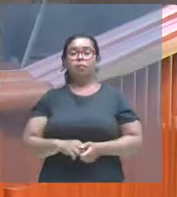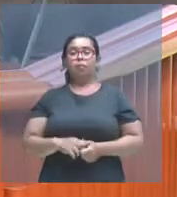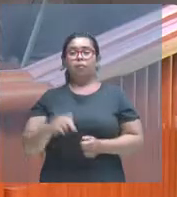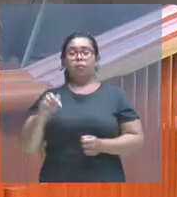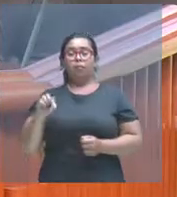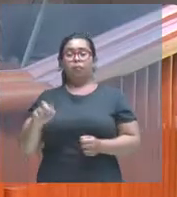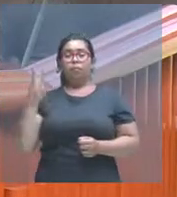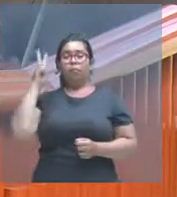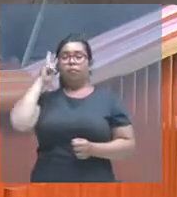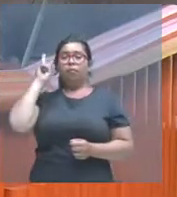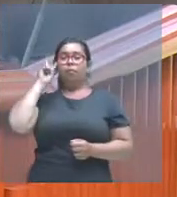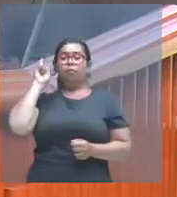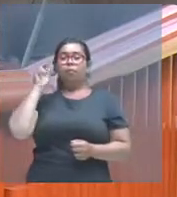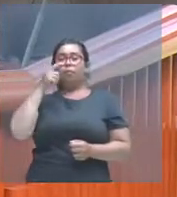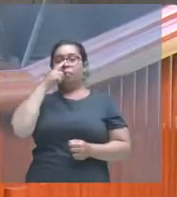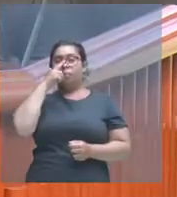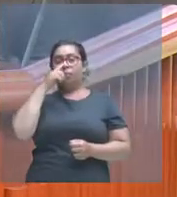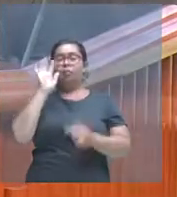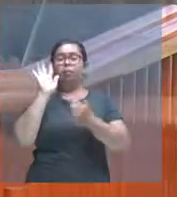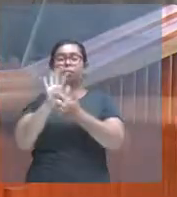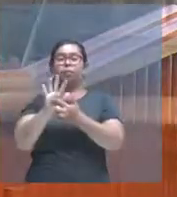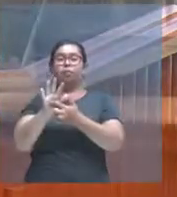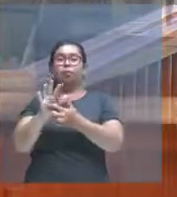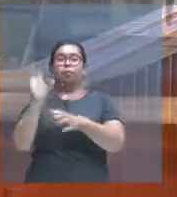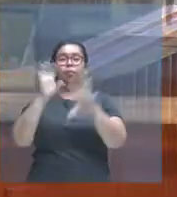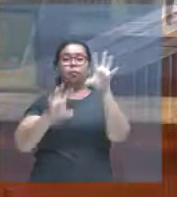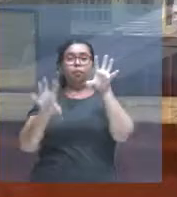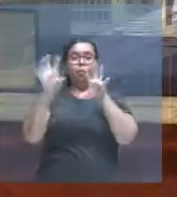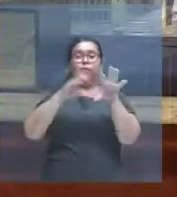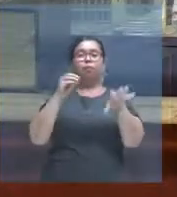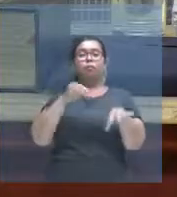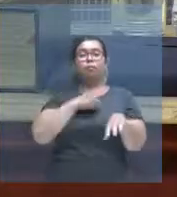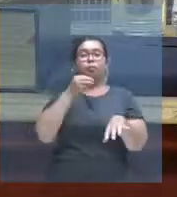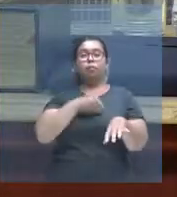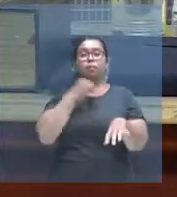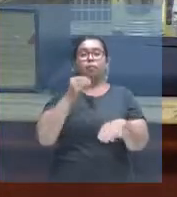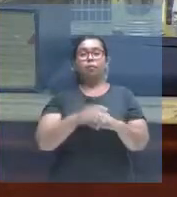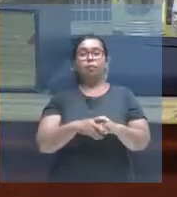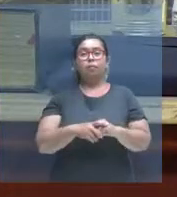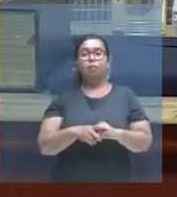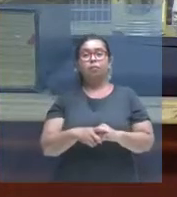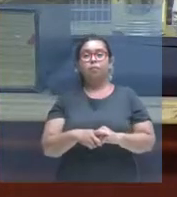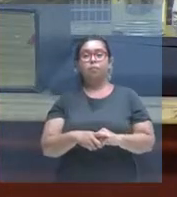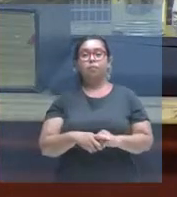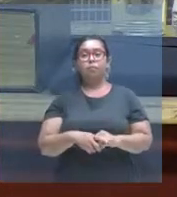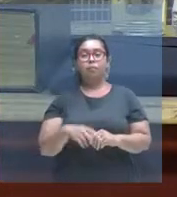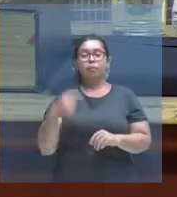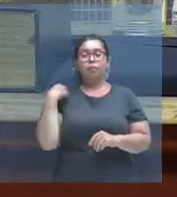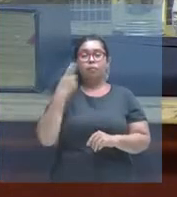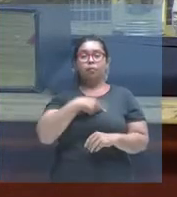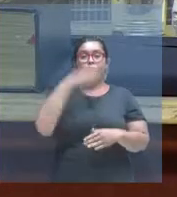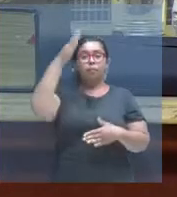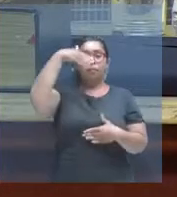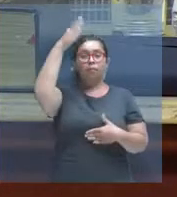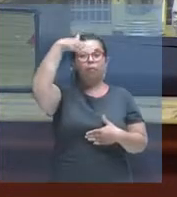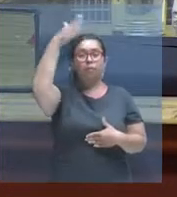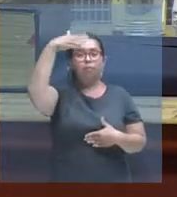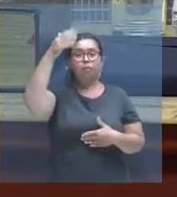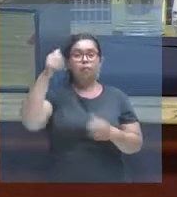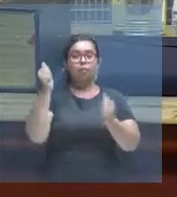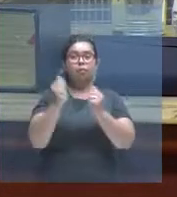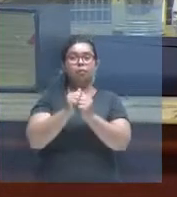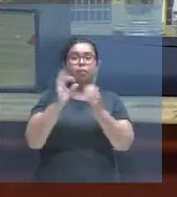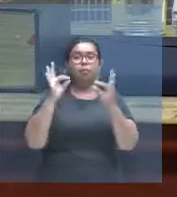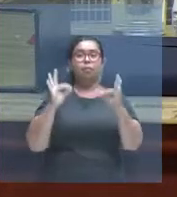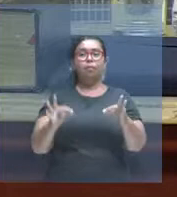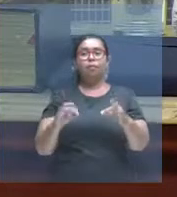relato histórico demonstra o desenvolvimento na vida pessoal e profissional do nosso homenageado, que com certeza